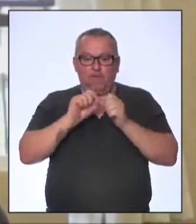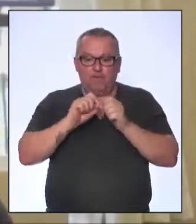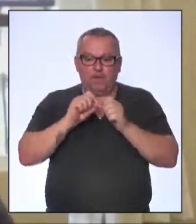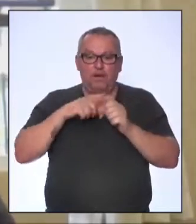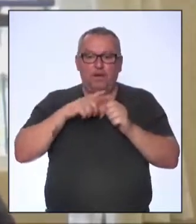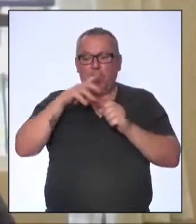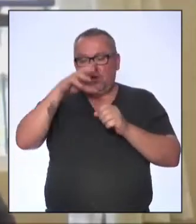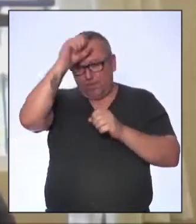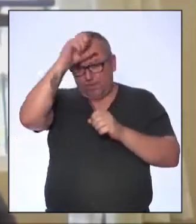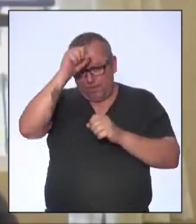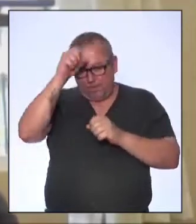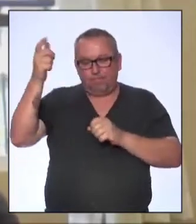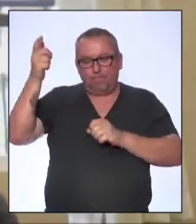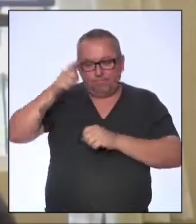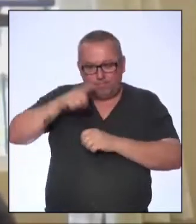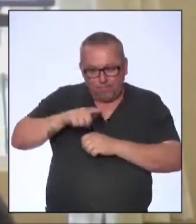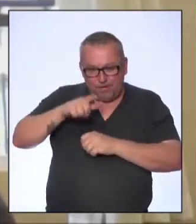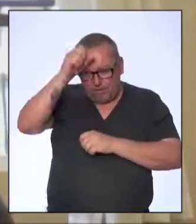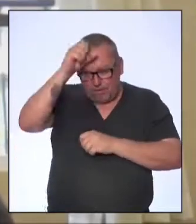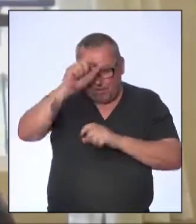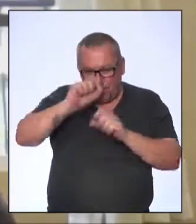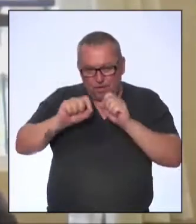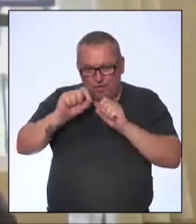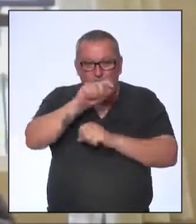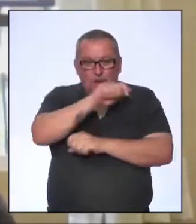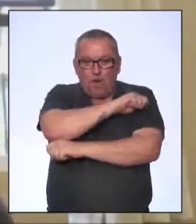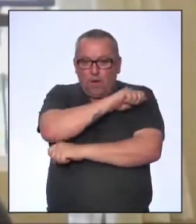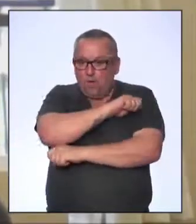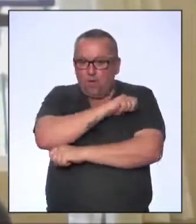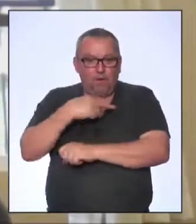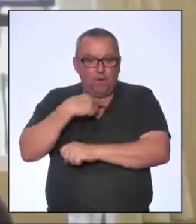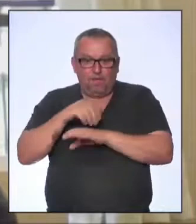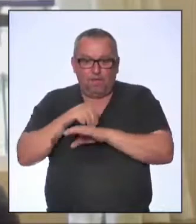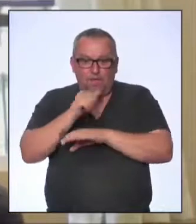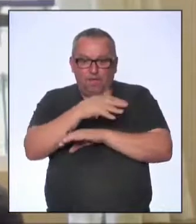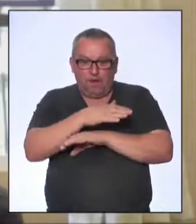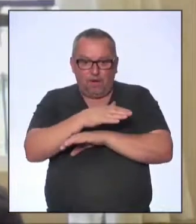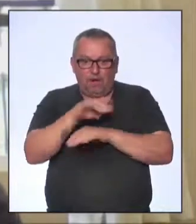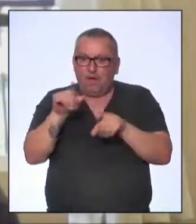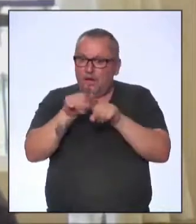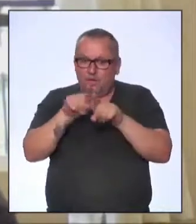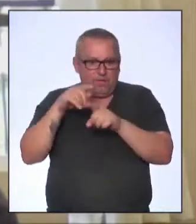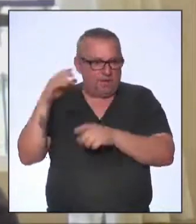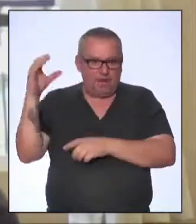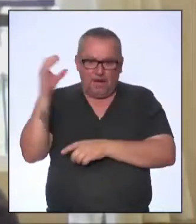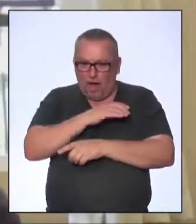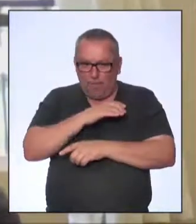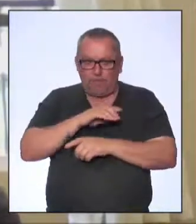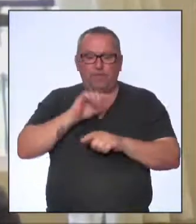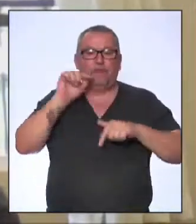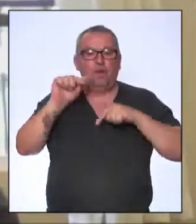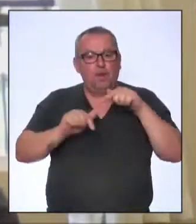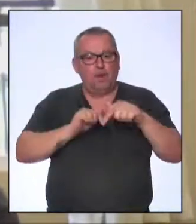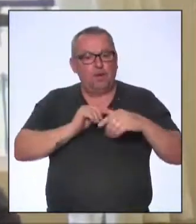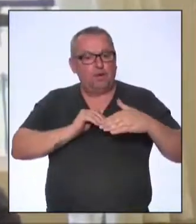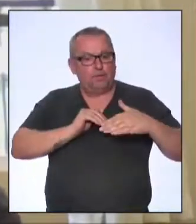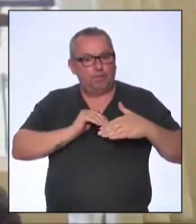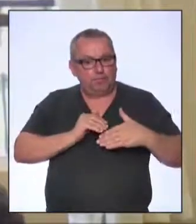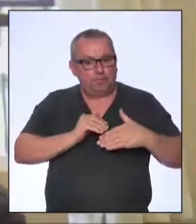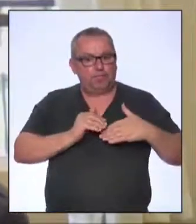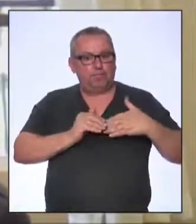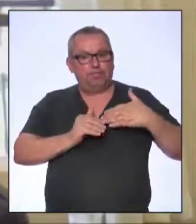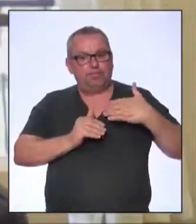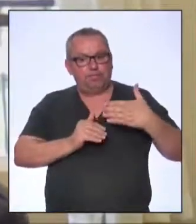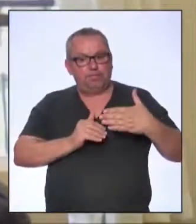de aprendizagem, a gente tem que pensar que nenhum aluno pode ficar de fora e ele não vai ser imediato. Ele vai ser um trabalho que é de médio